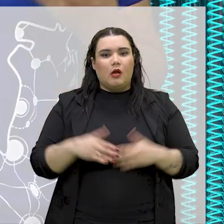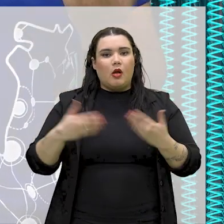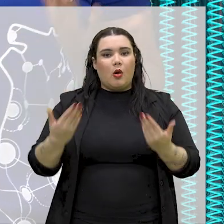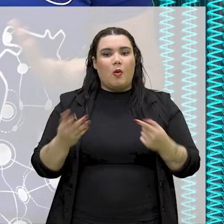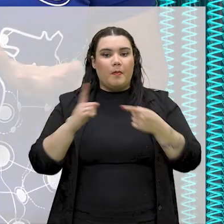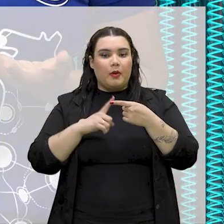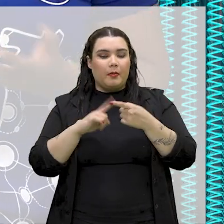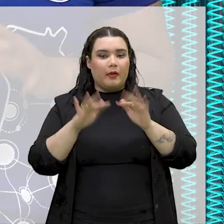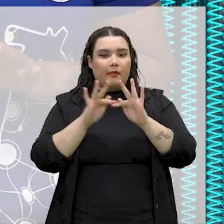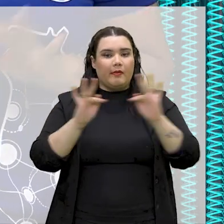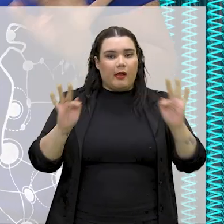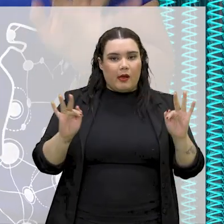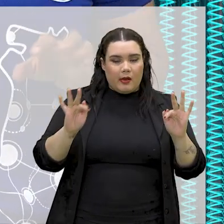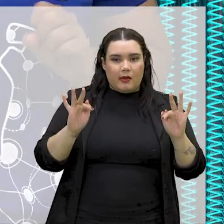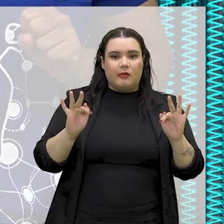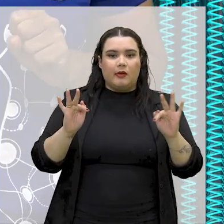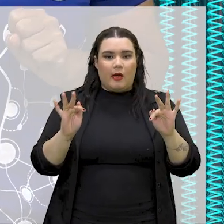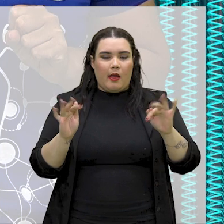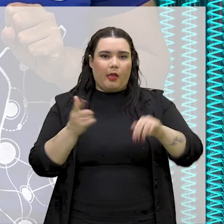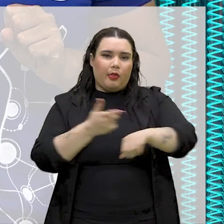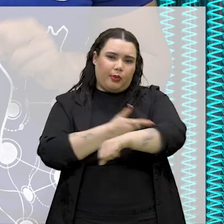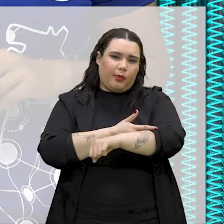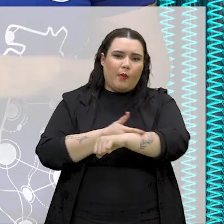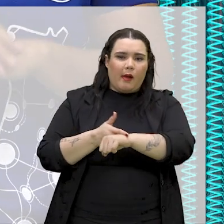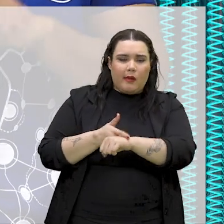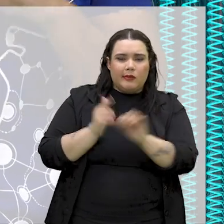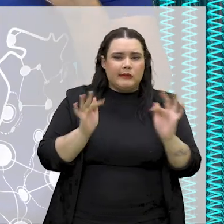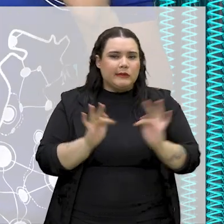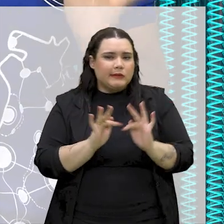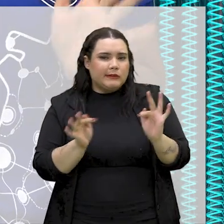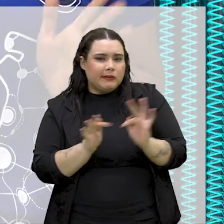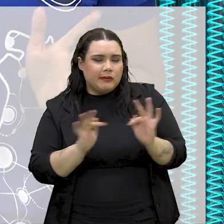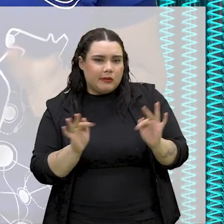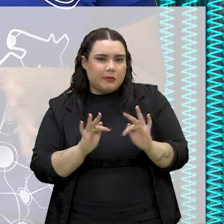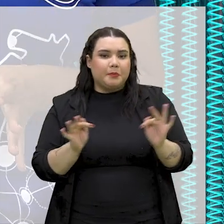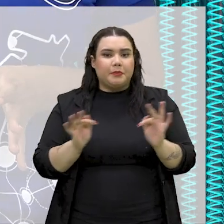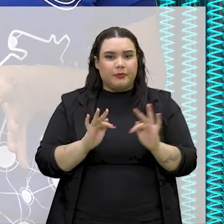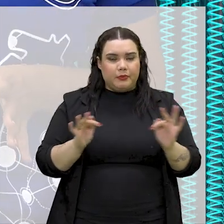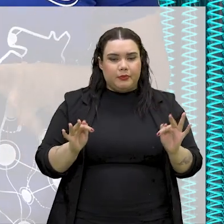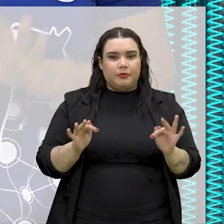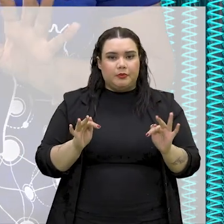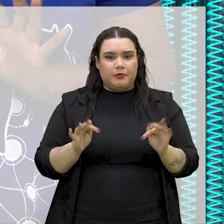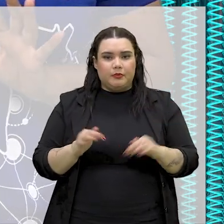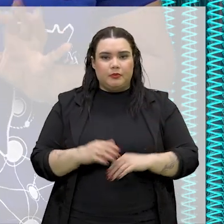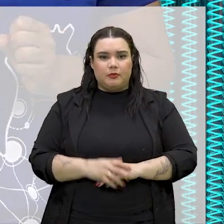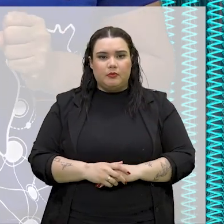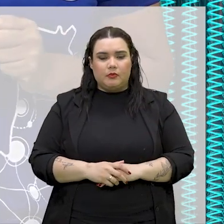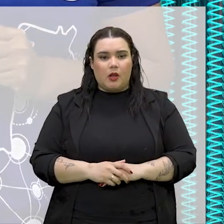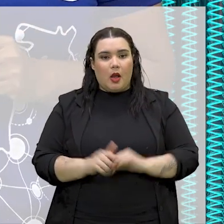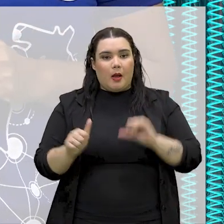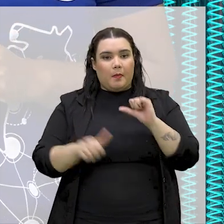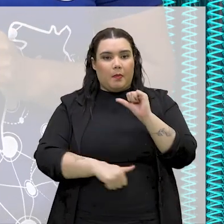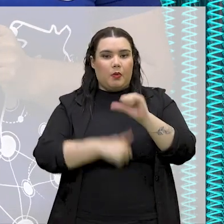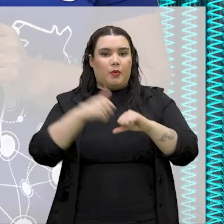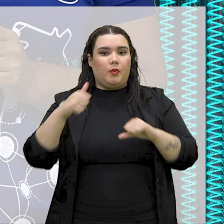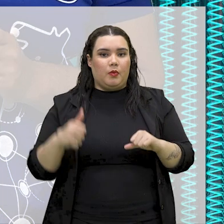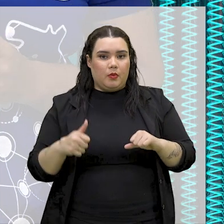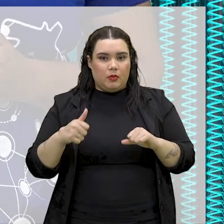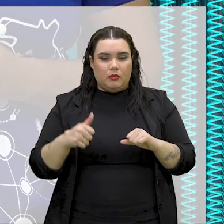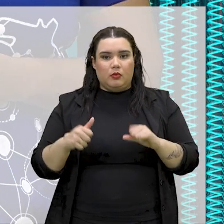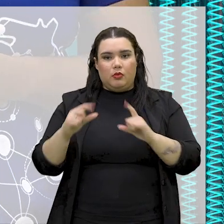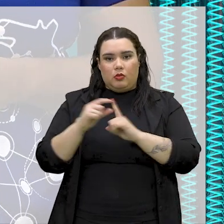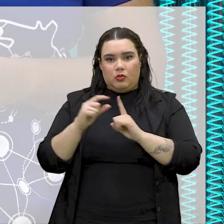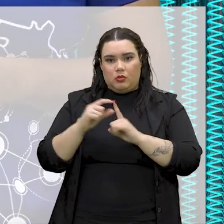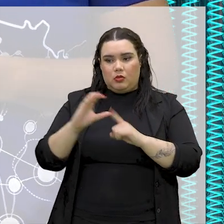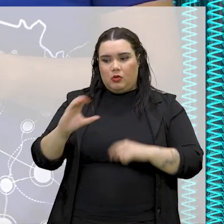fica no meio termo. Não fica mal educado, mas não fica extremamente formal. E aí que eu vou substituir o can